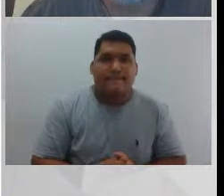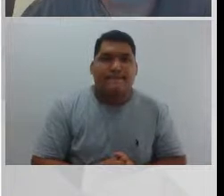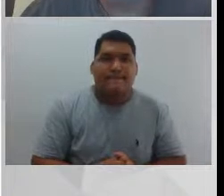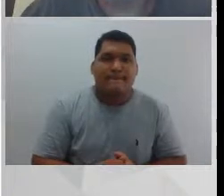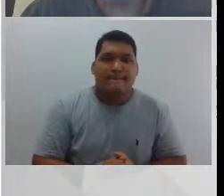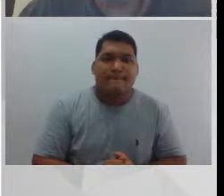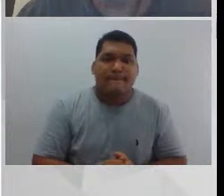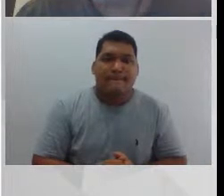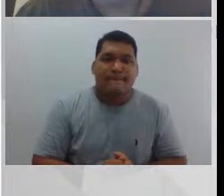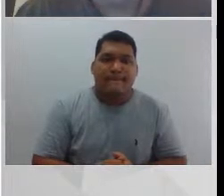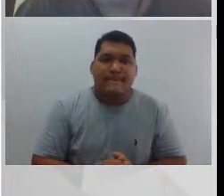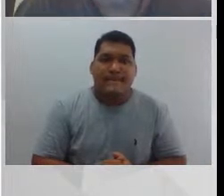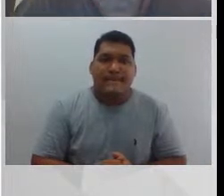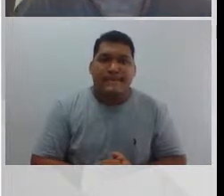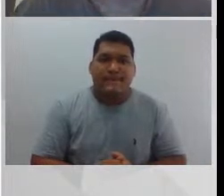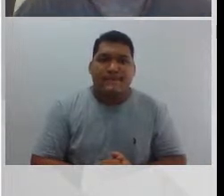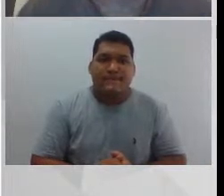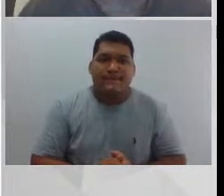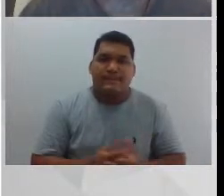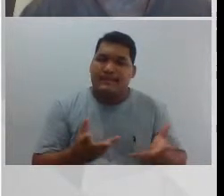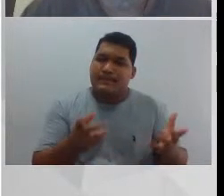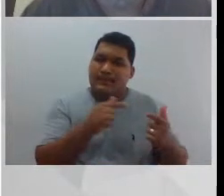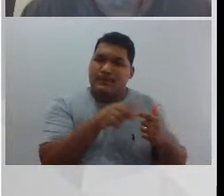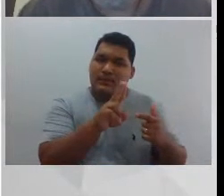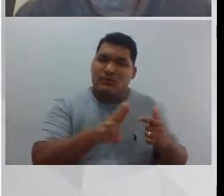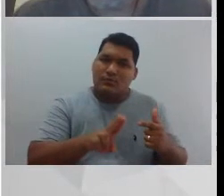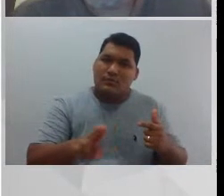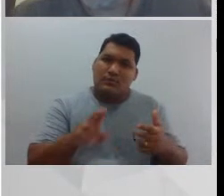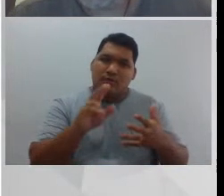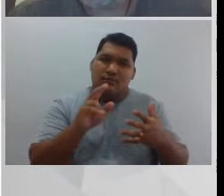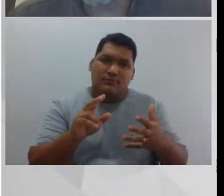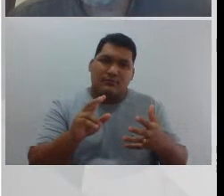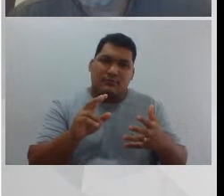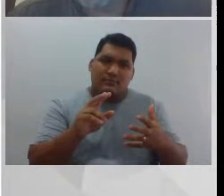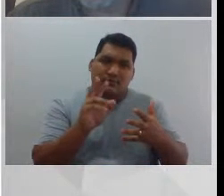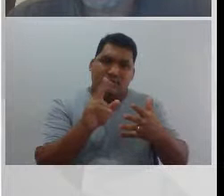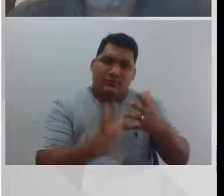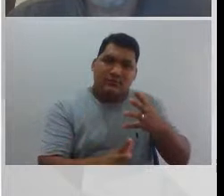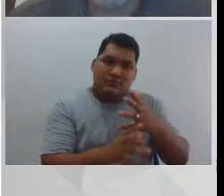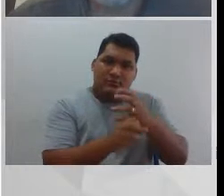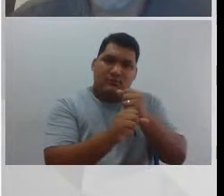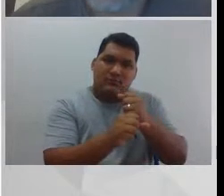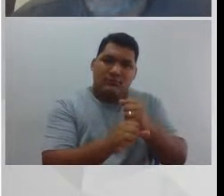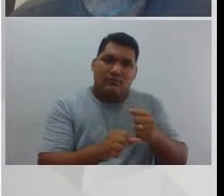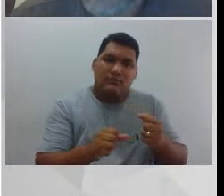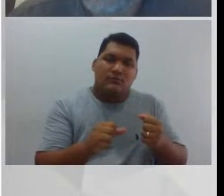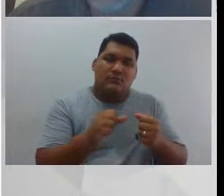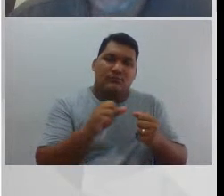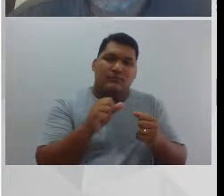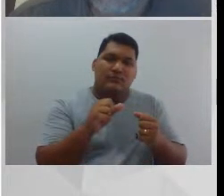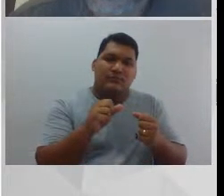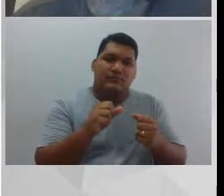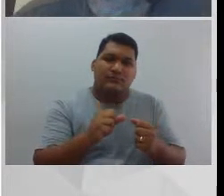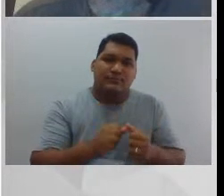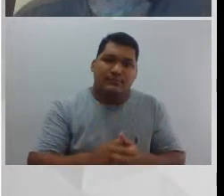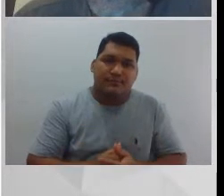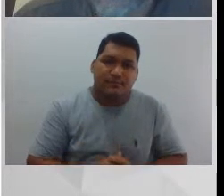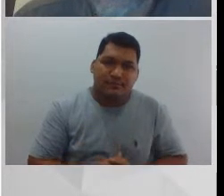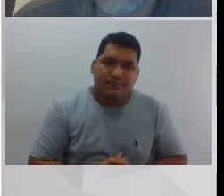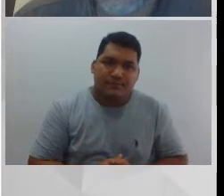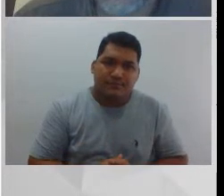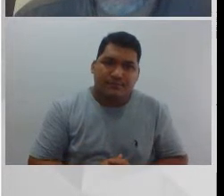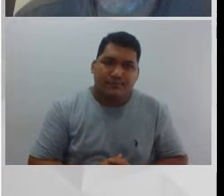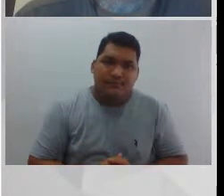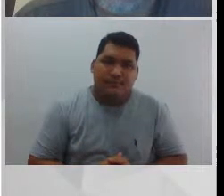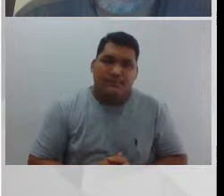quadrados. Isso é utilizado bastante aí nas técnicas de inteligência artificial, né? Depois você agrega um monte de